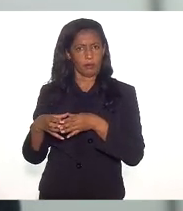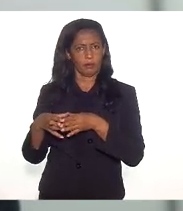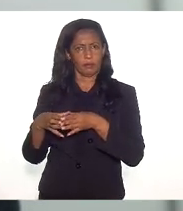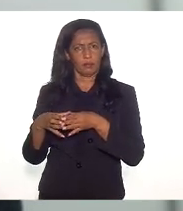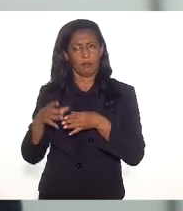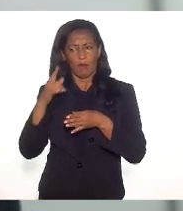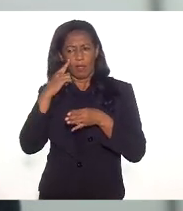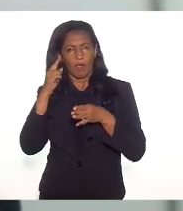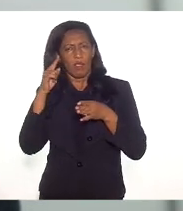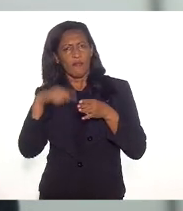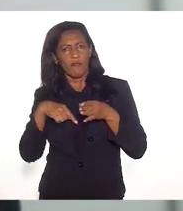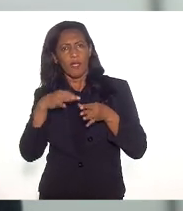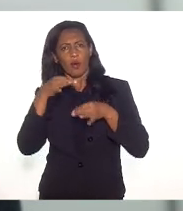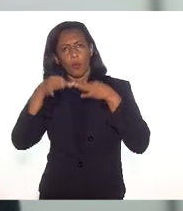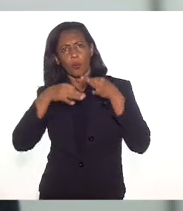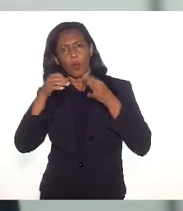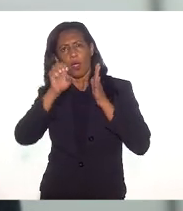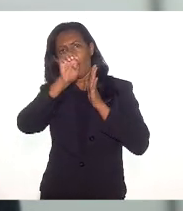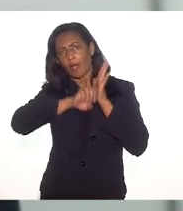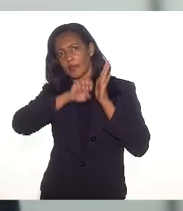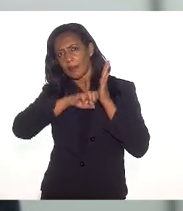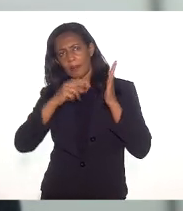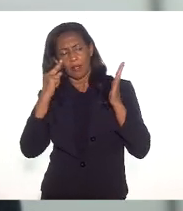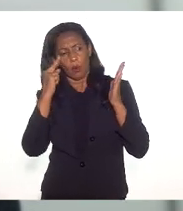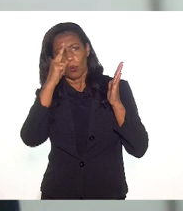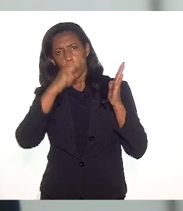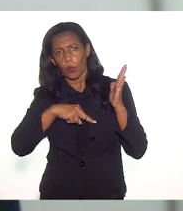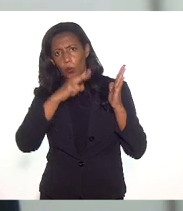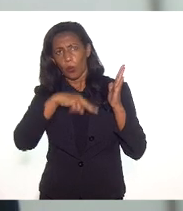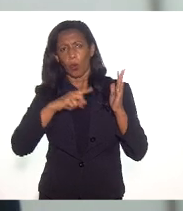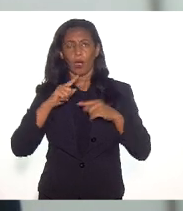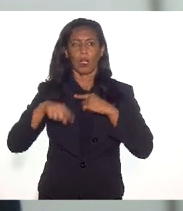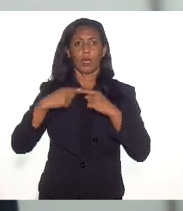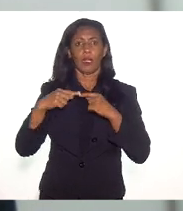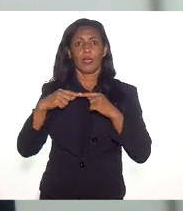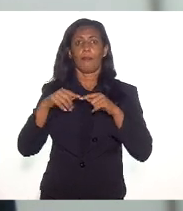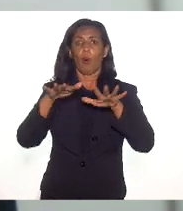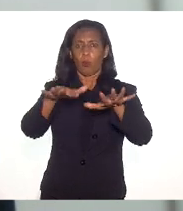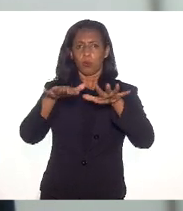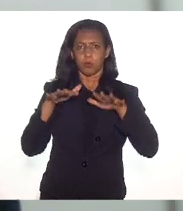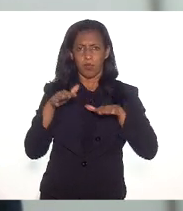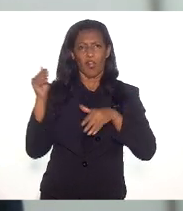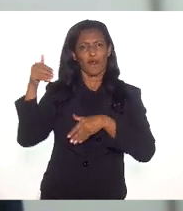aprecia as emendas para depois ir a plenário.